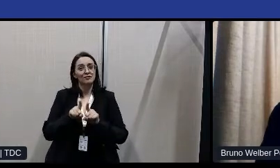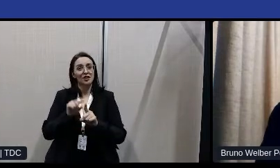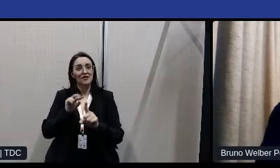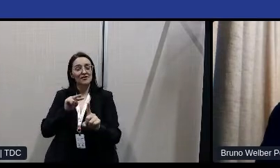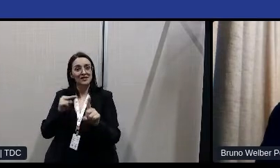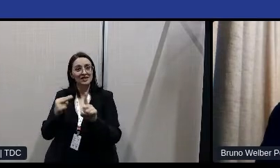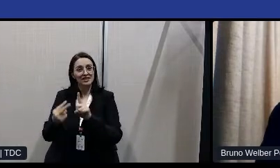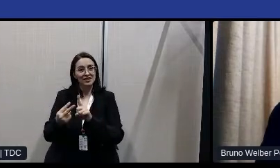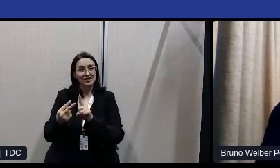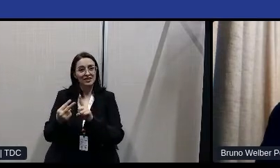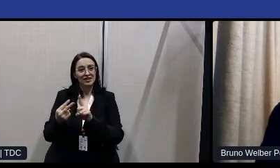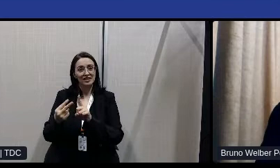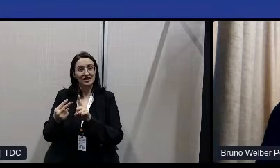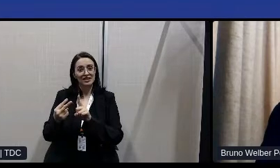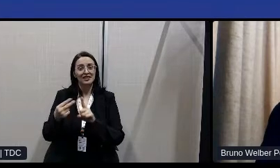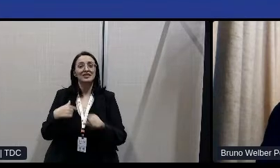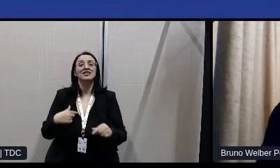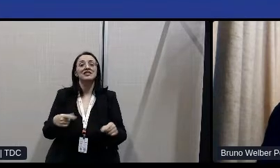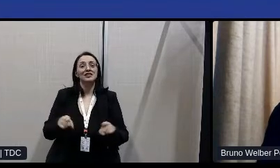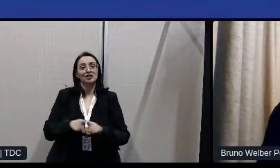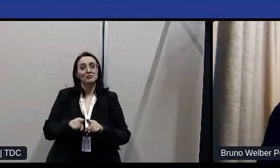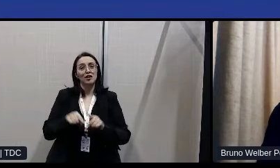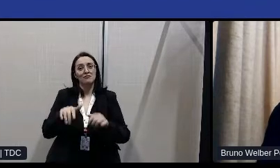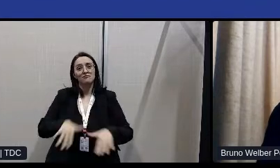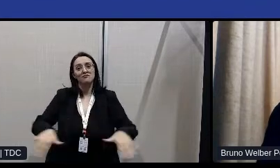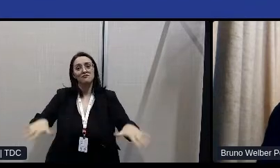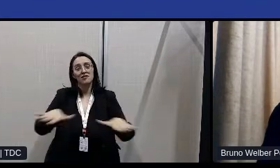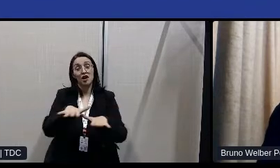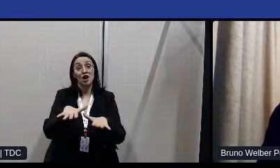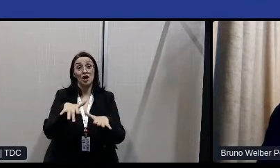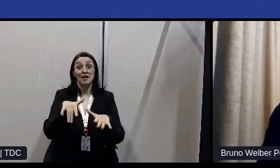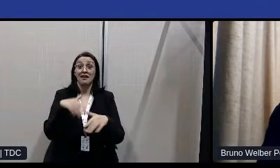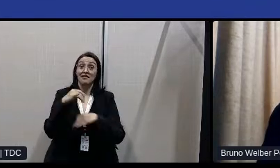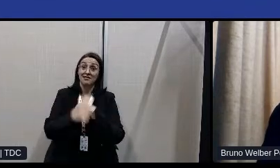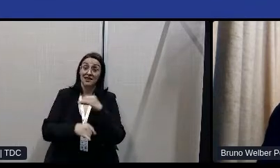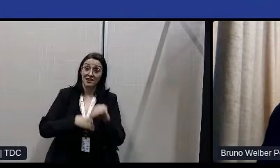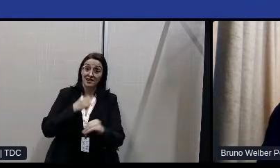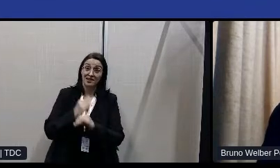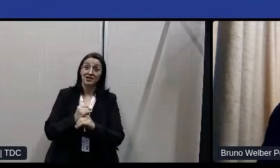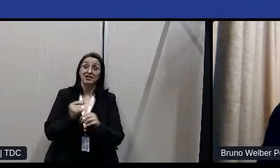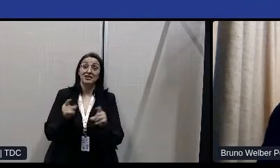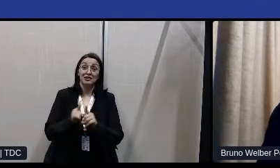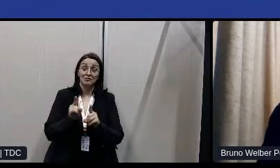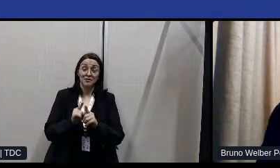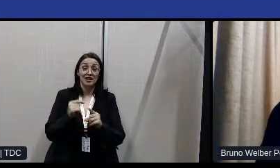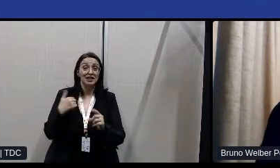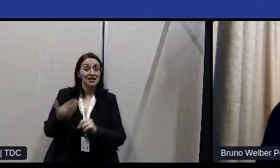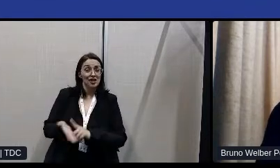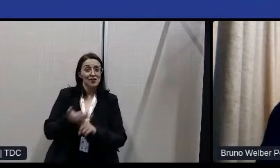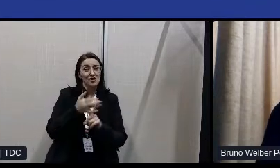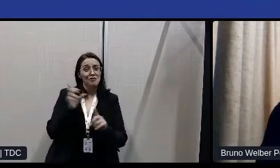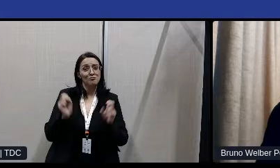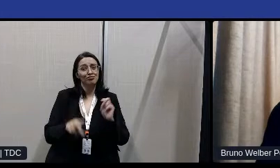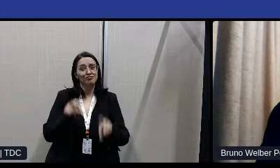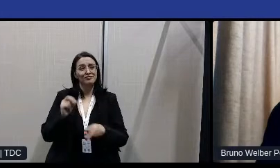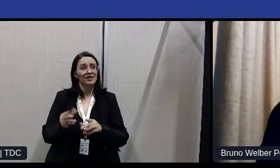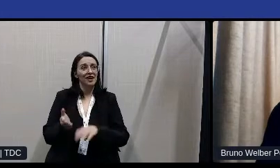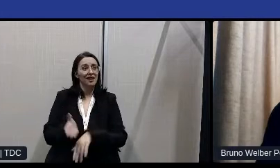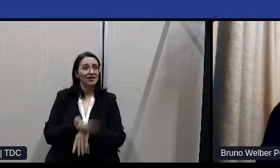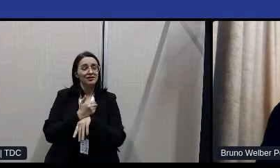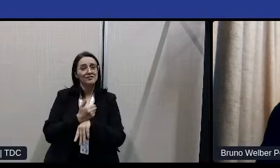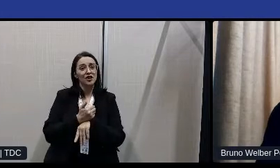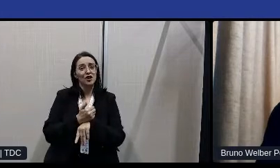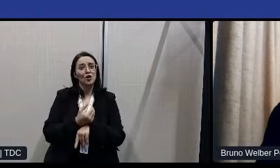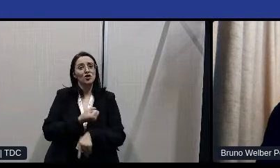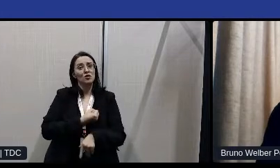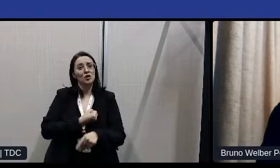estão conseguindo entrar para esse fantástico mundo da internet, esse fantástico mundo da tecnologia mais cedo. Então, ver esse número aumentando,